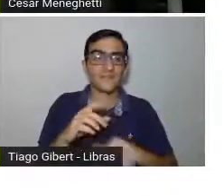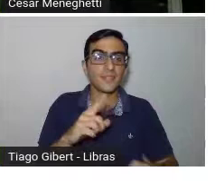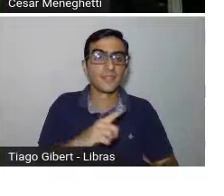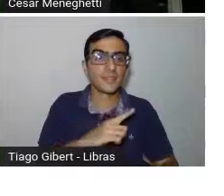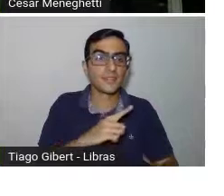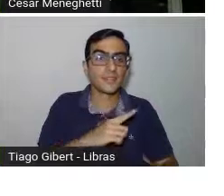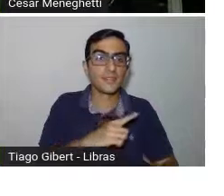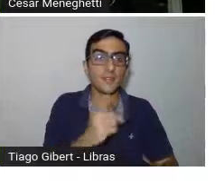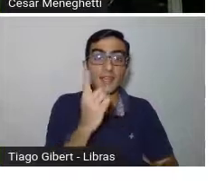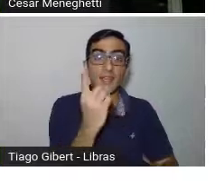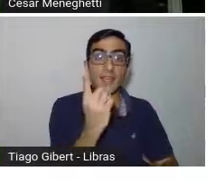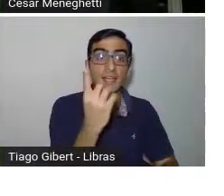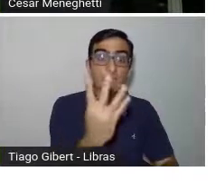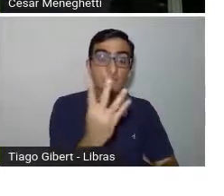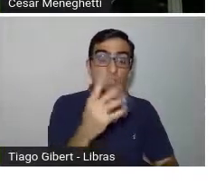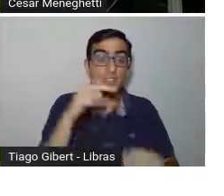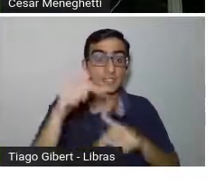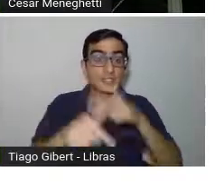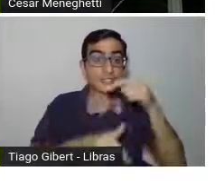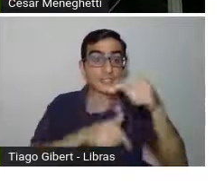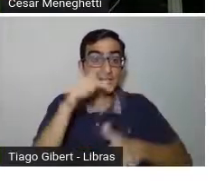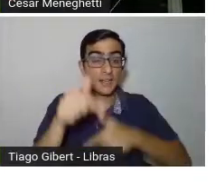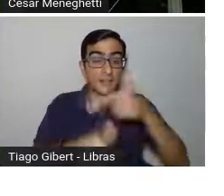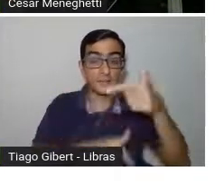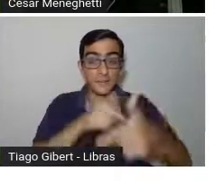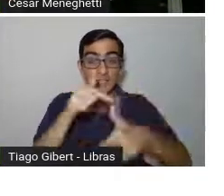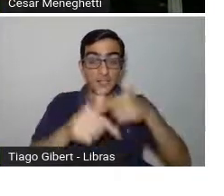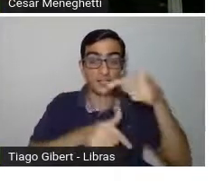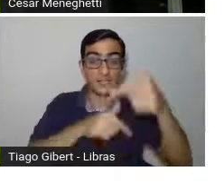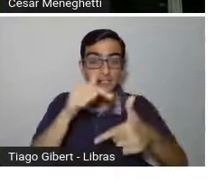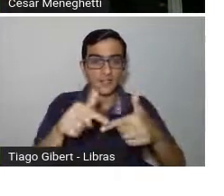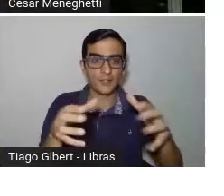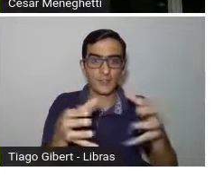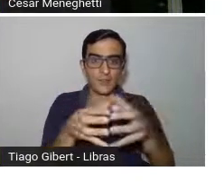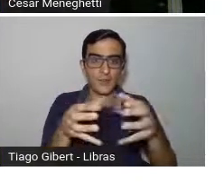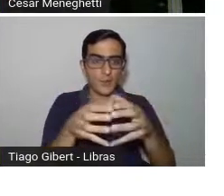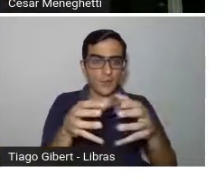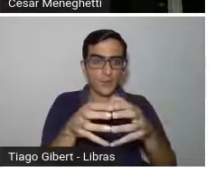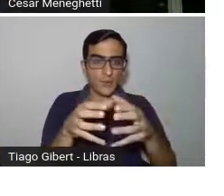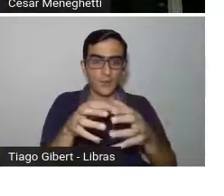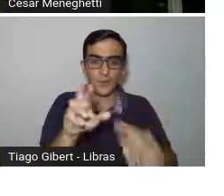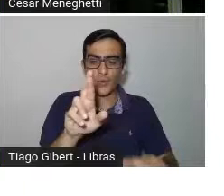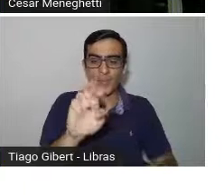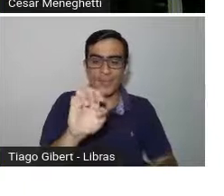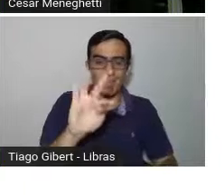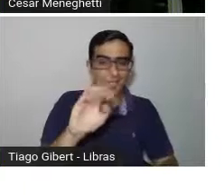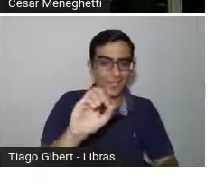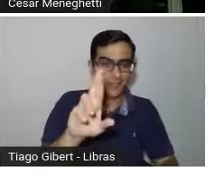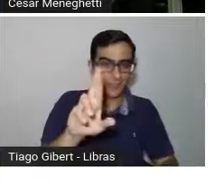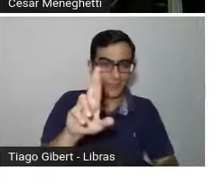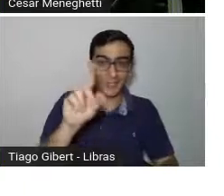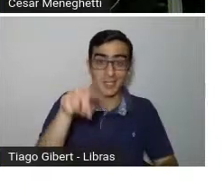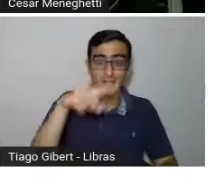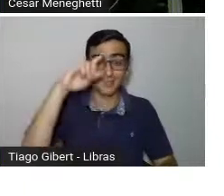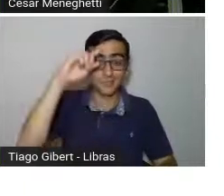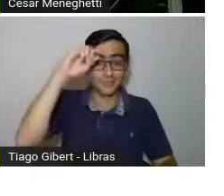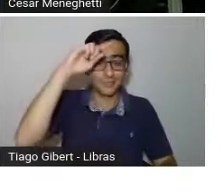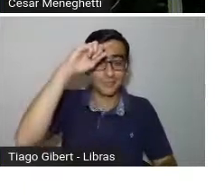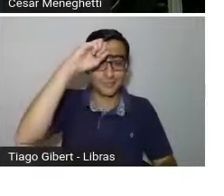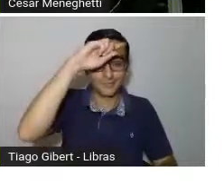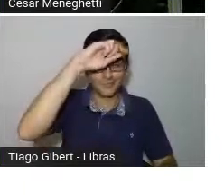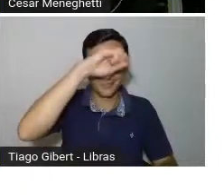14 trabalhos feitos pela a reitoria. É um lugar dificilíssimo, imagina,